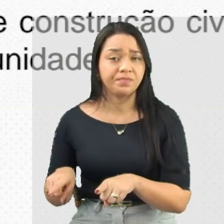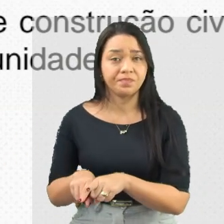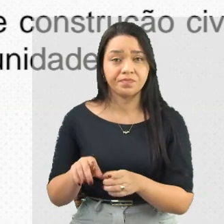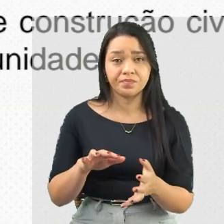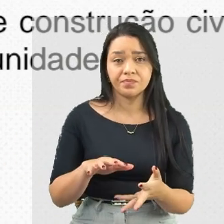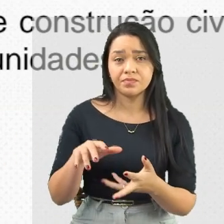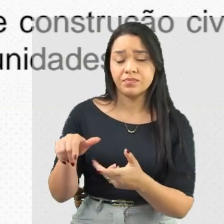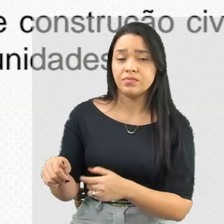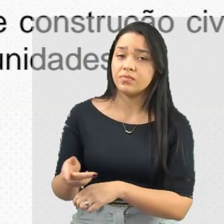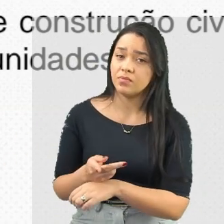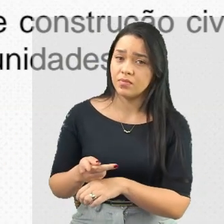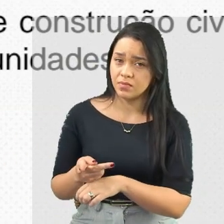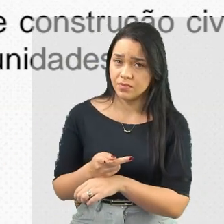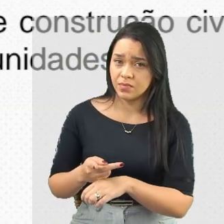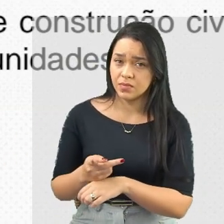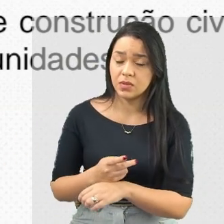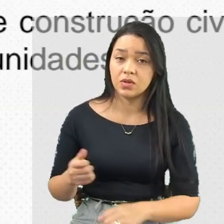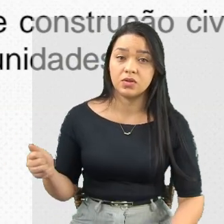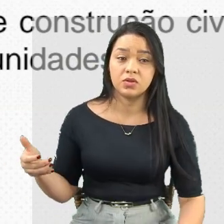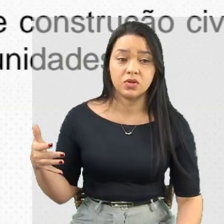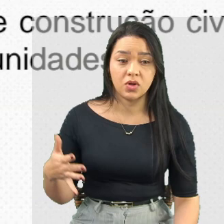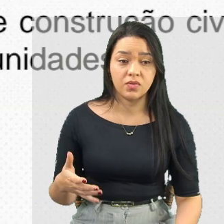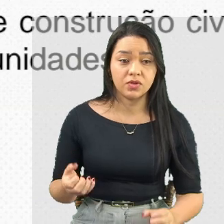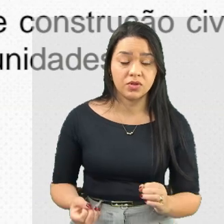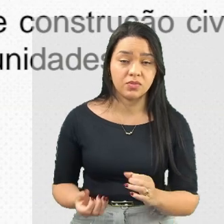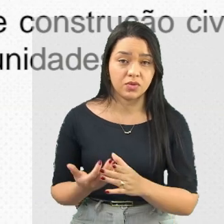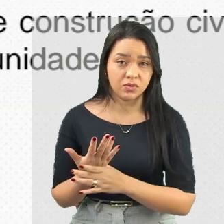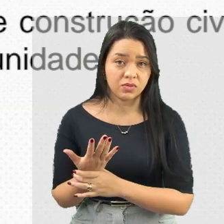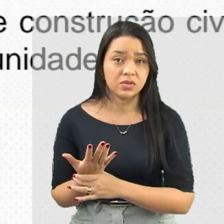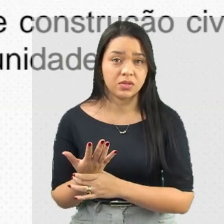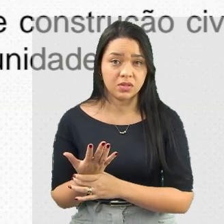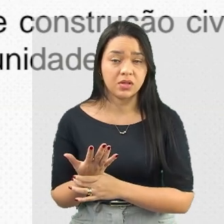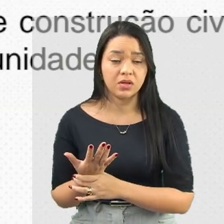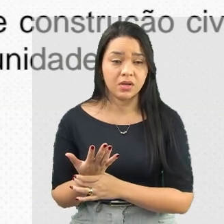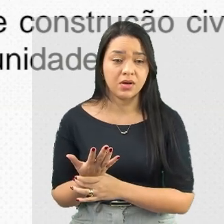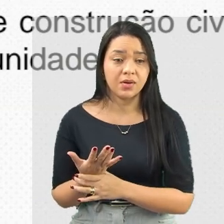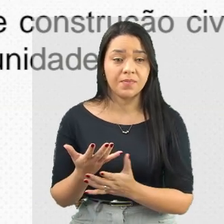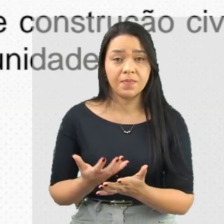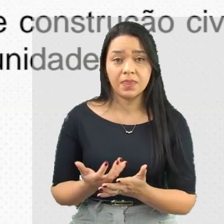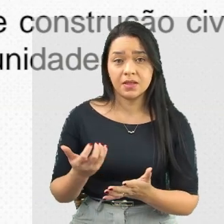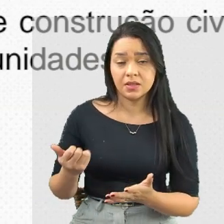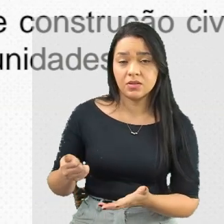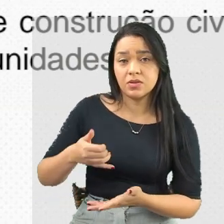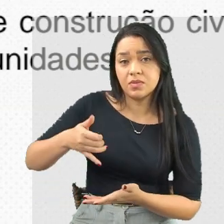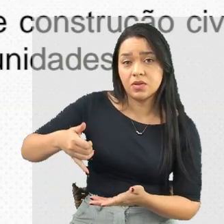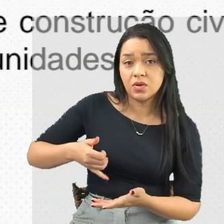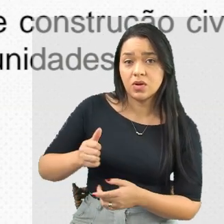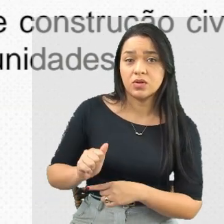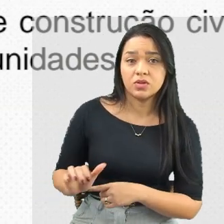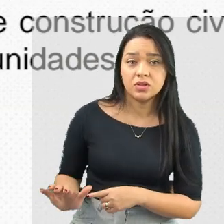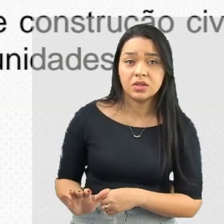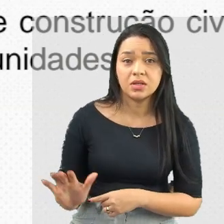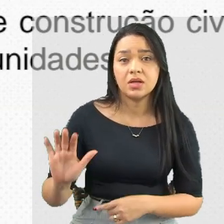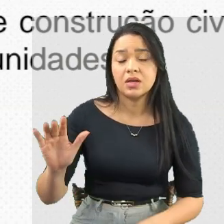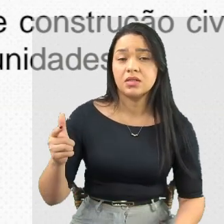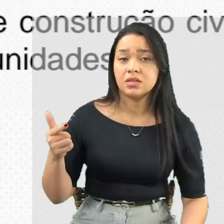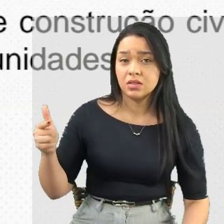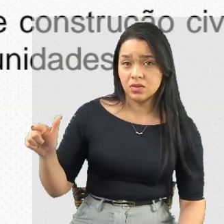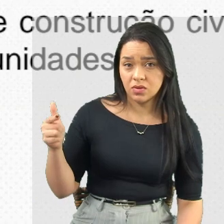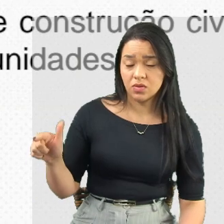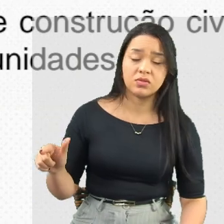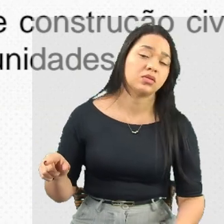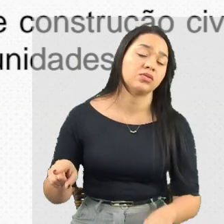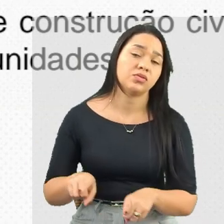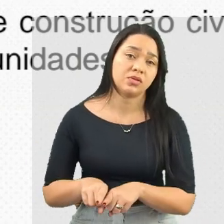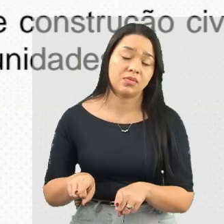à procura de novas matrizes de produção energética, extração de petróleo, de gás, né, e outras fontes.